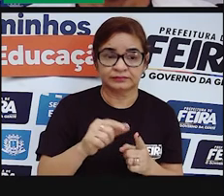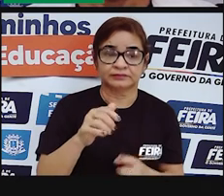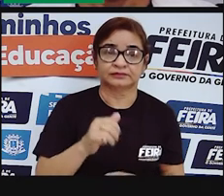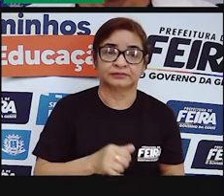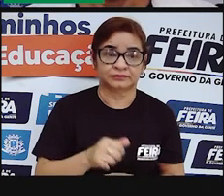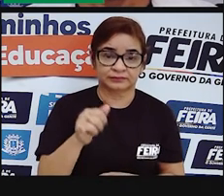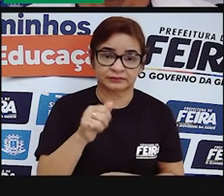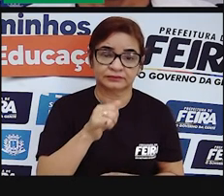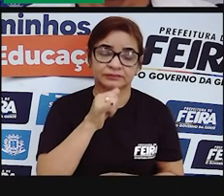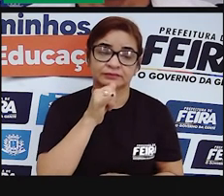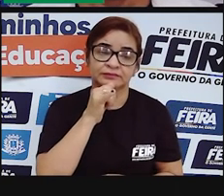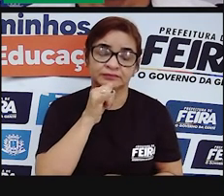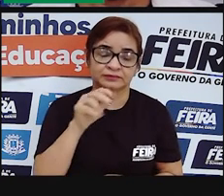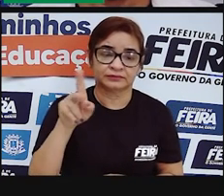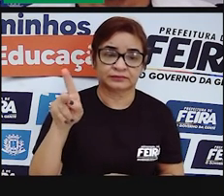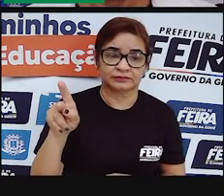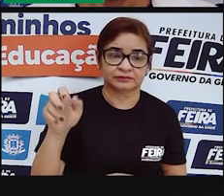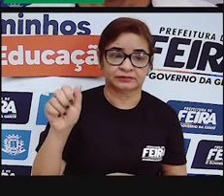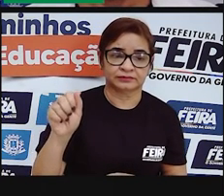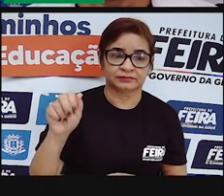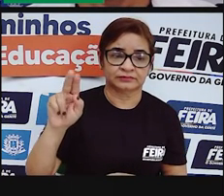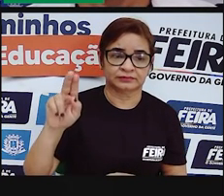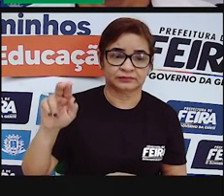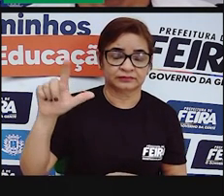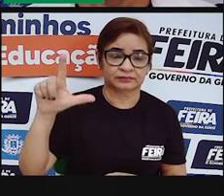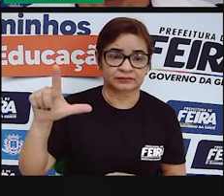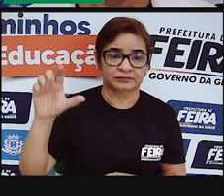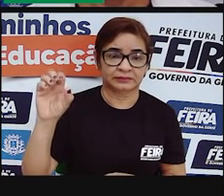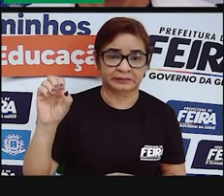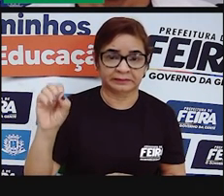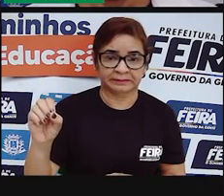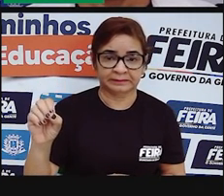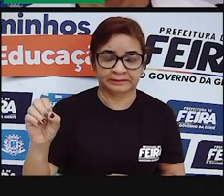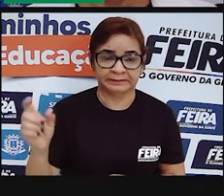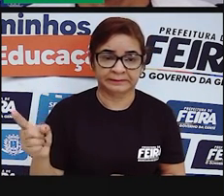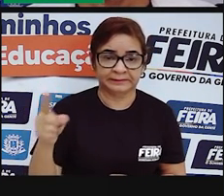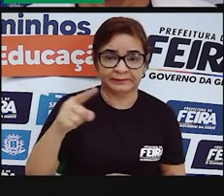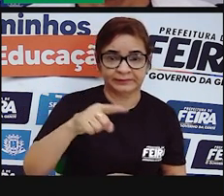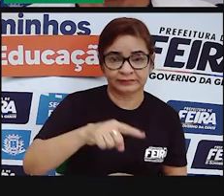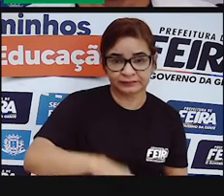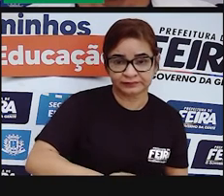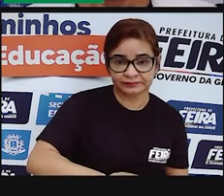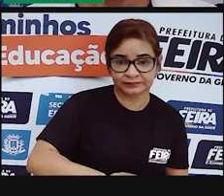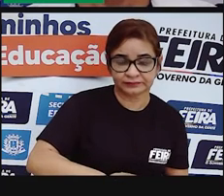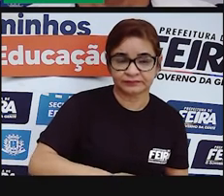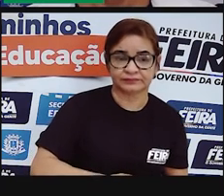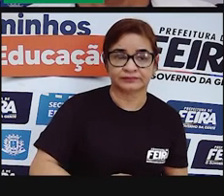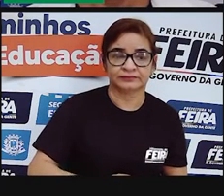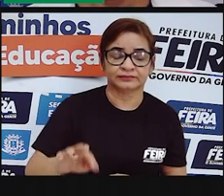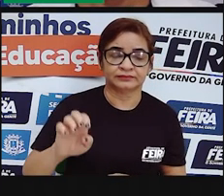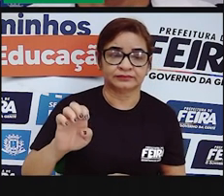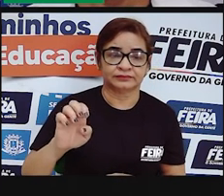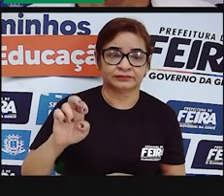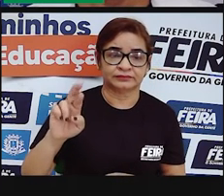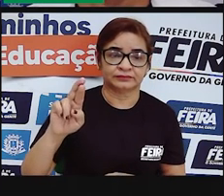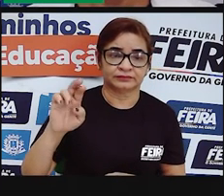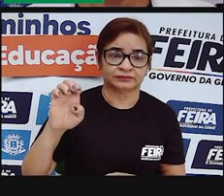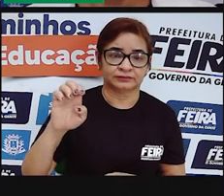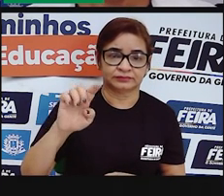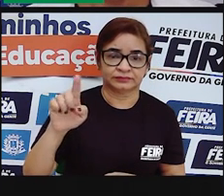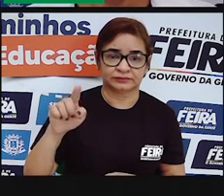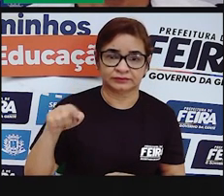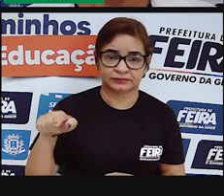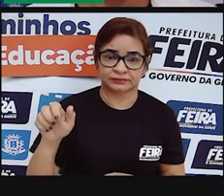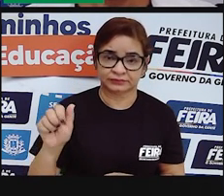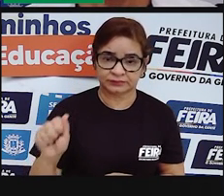anteriormente. Então, nesse caso, quando eu faço a suspensão ou a omissão de um termo, é porque ele foi